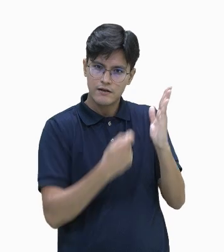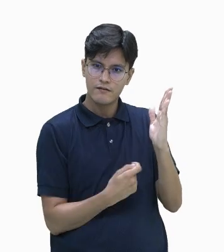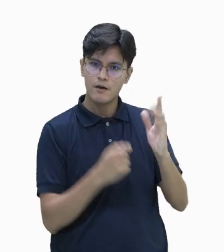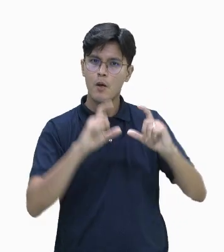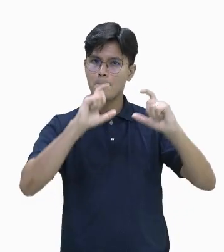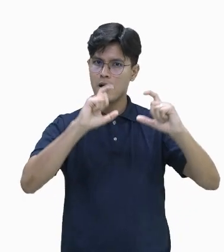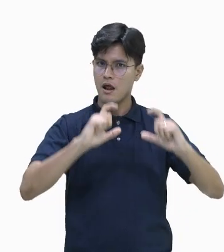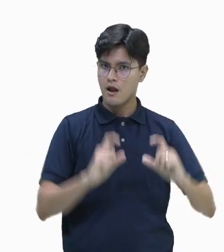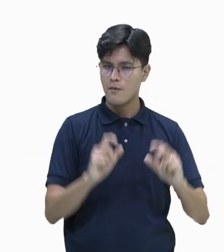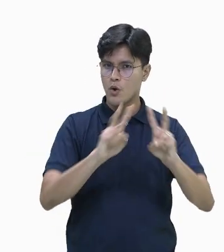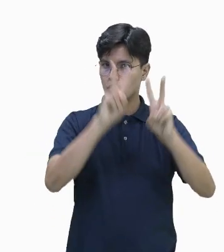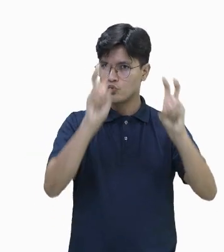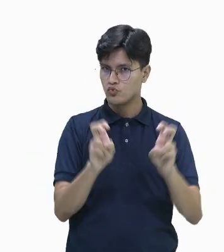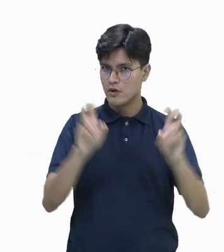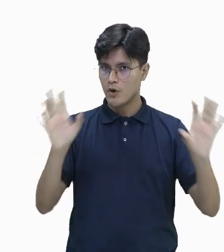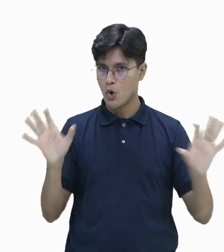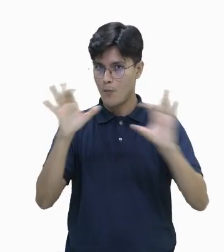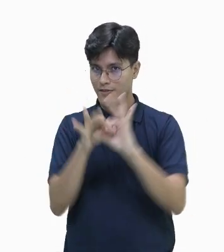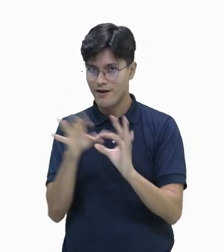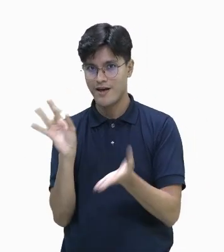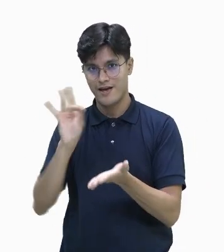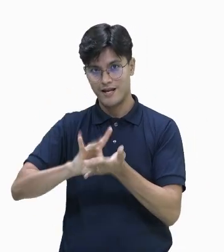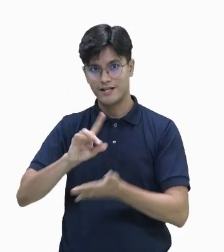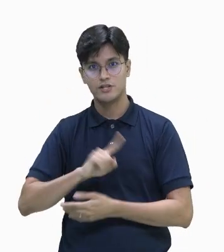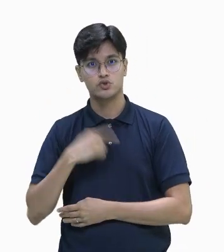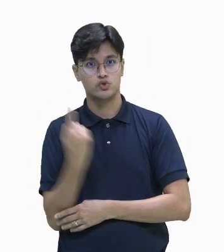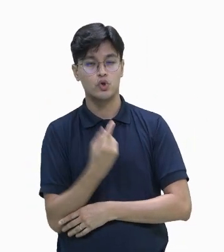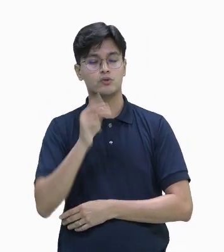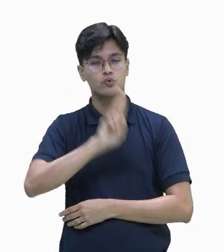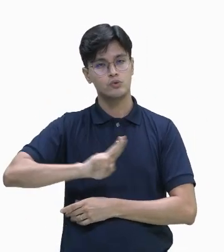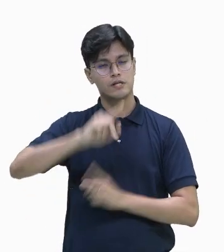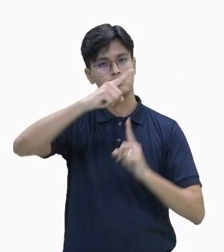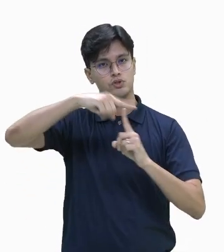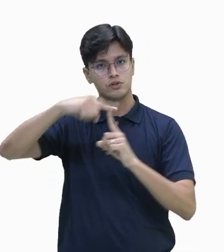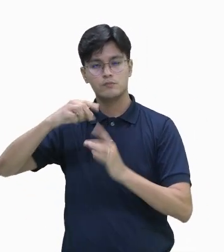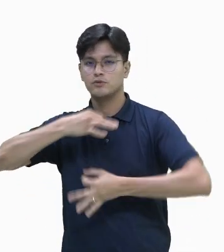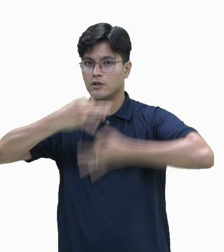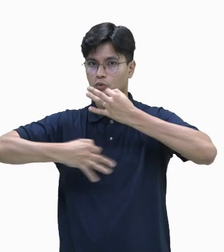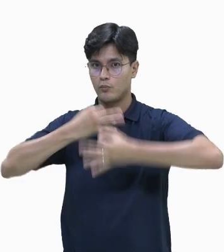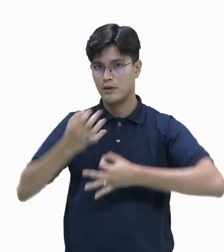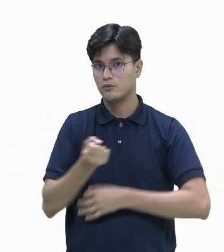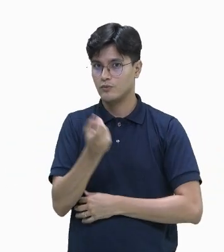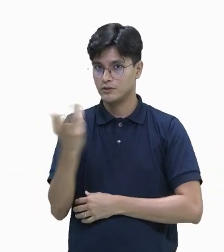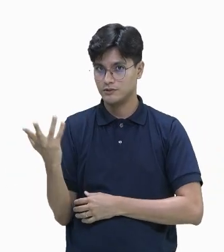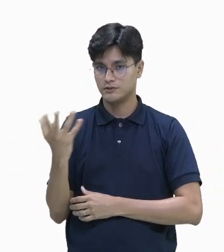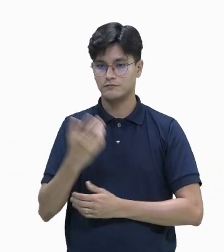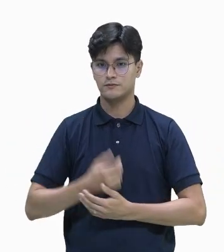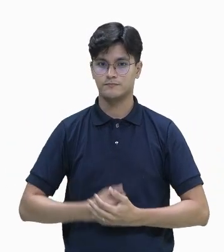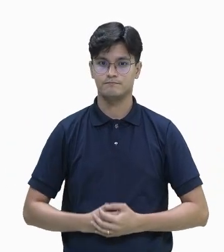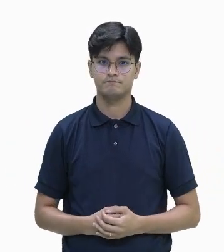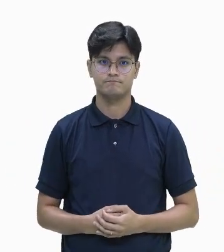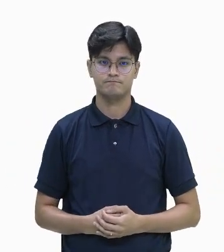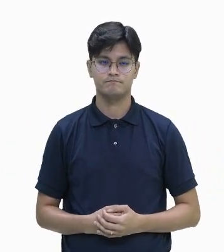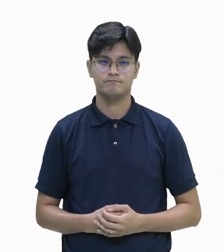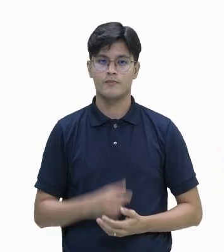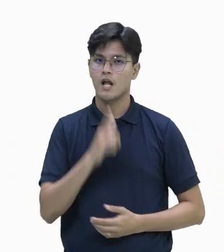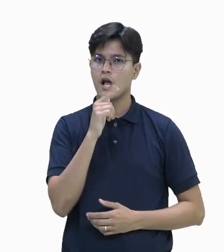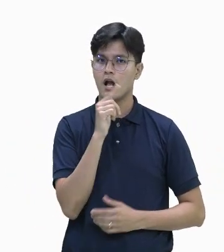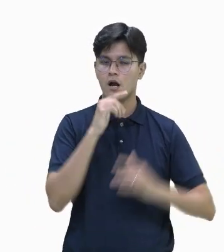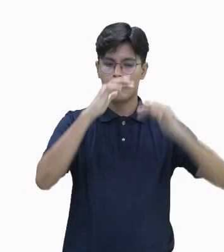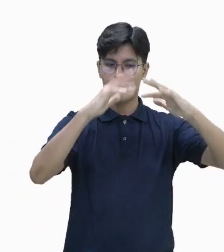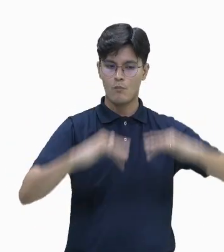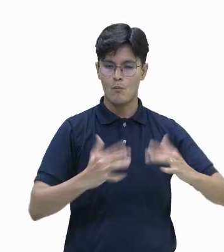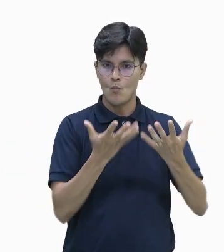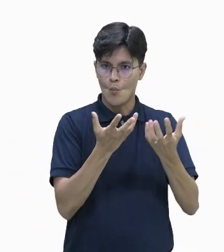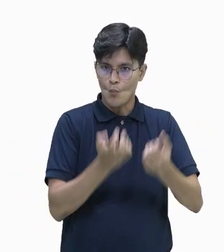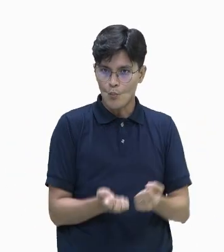esses tipos de argumento. Então, já que é quantitativo que nós queremos, olhem aí. A estiagem recorde dos